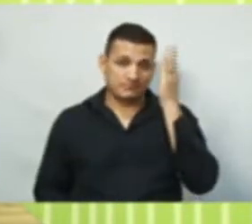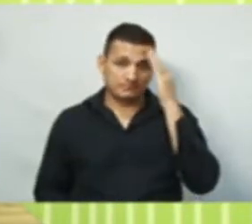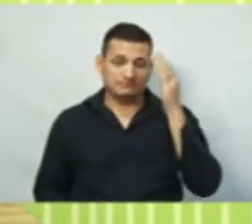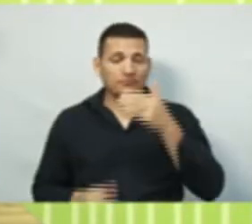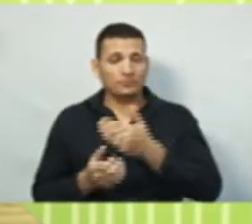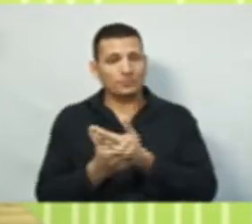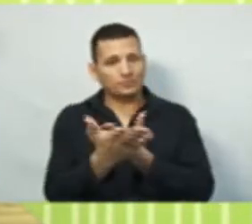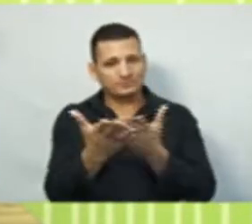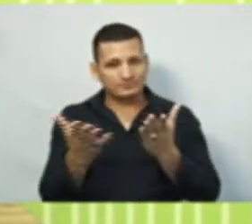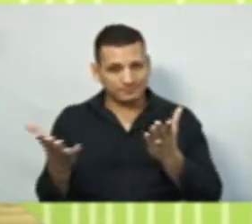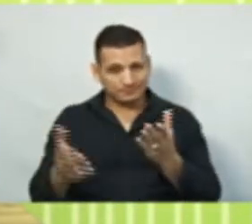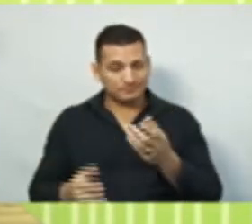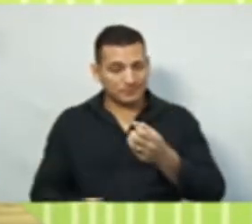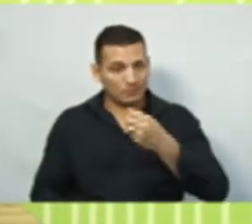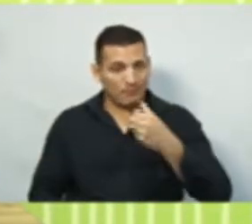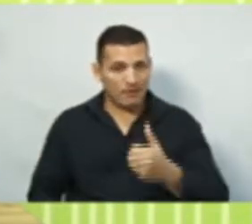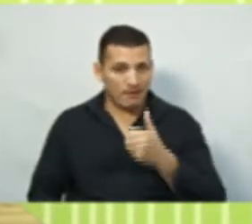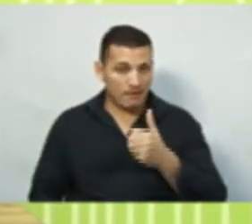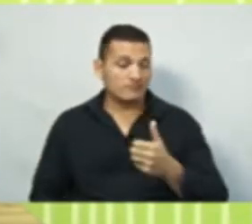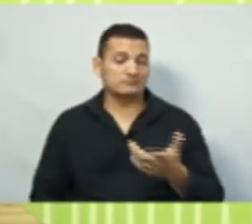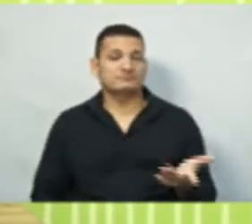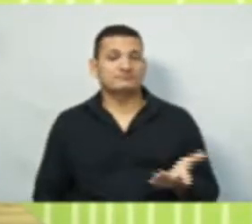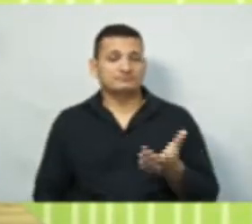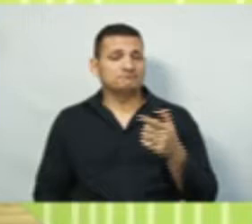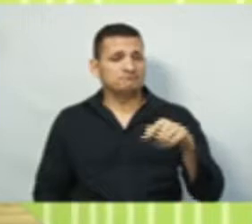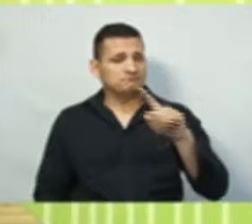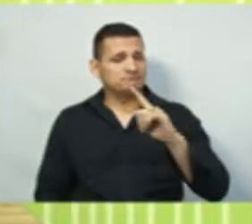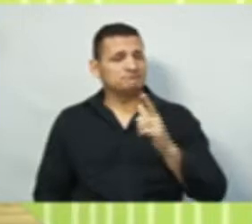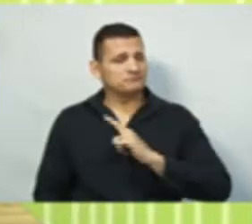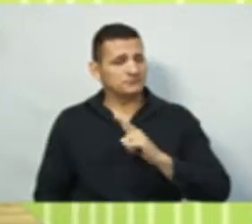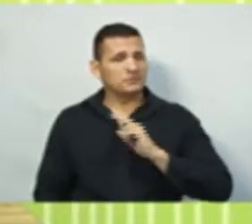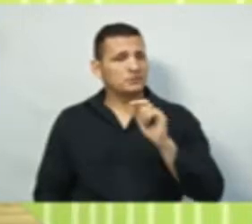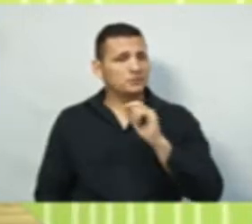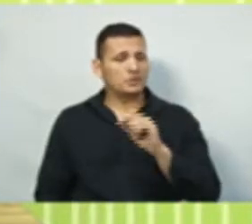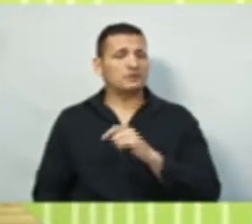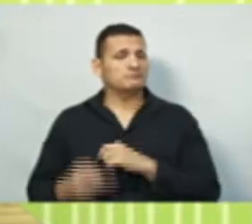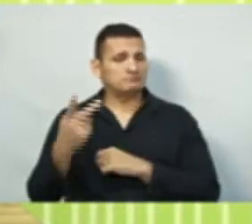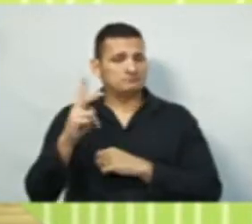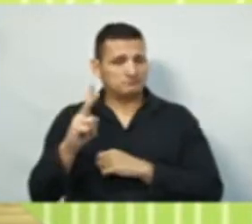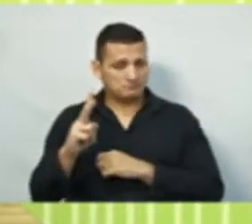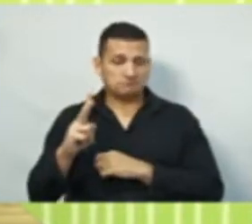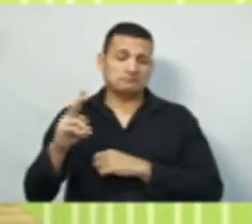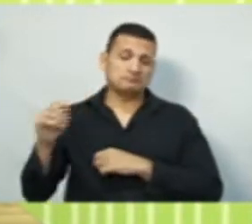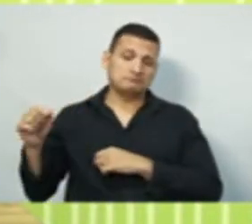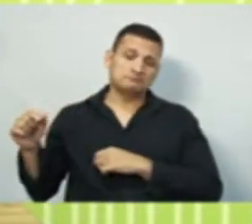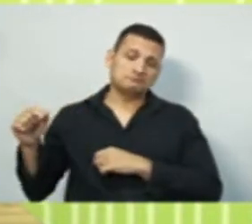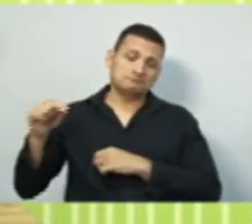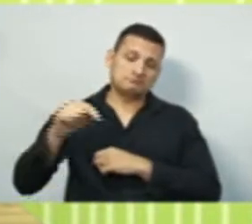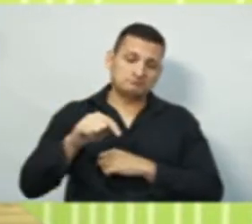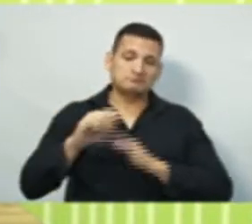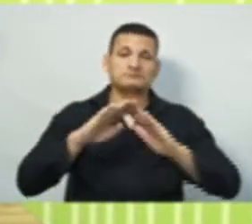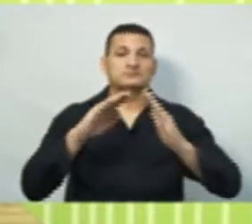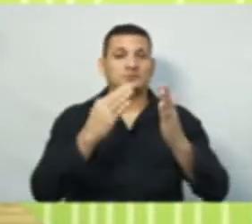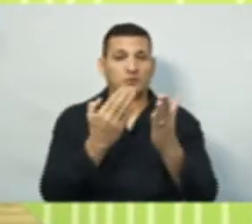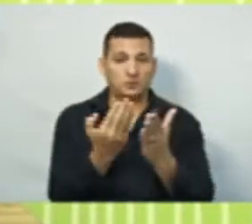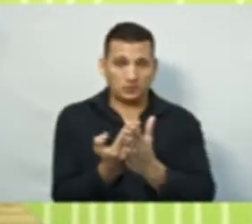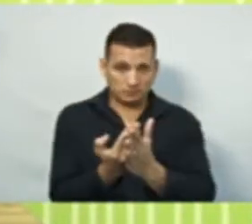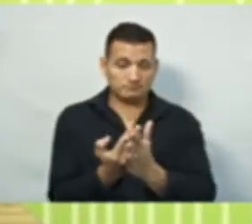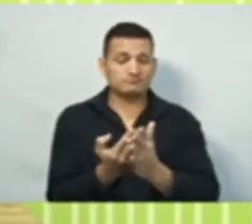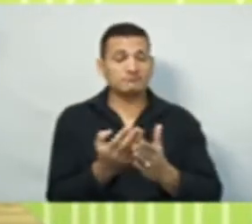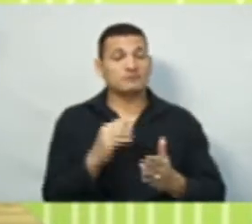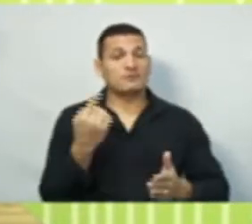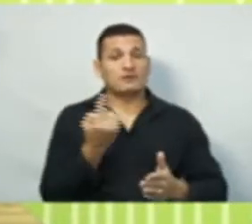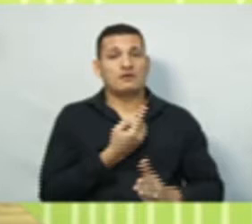estão bem, que tiveram um deslocar tranquilo de sua cidade até a escola. Nós aqui hoje